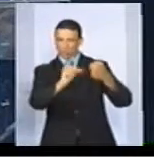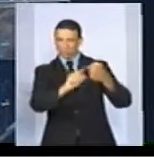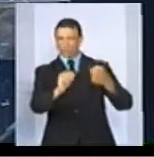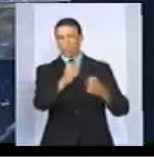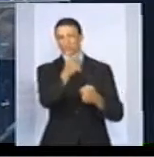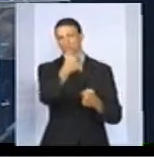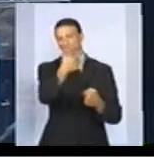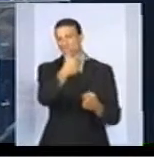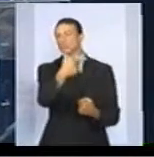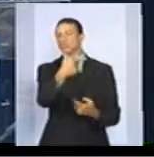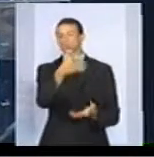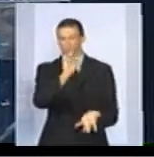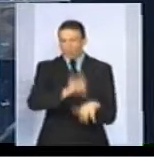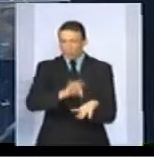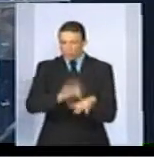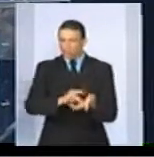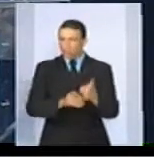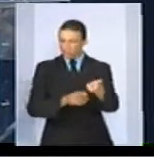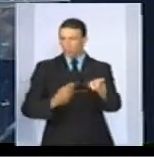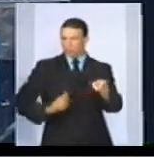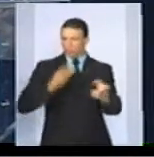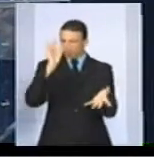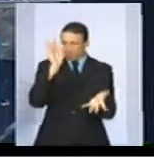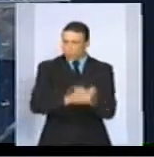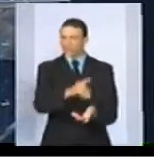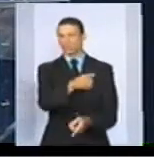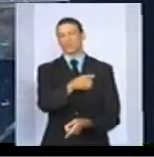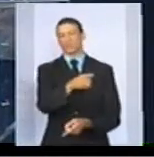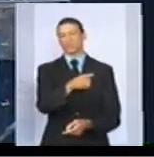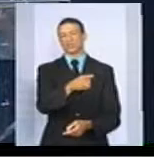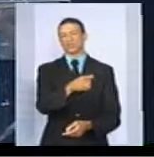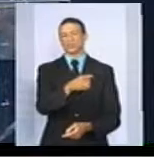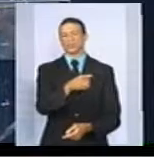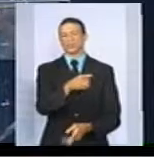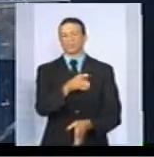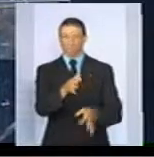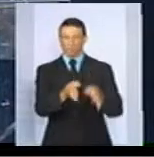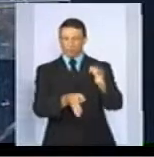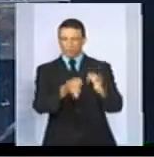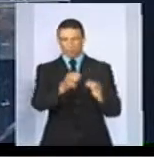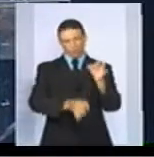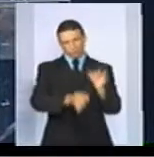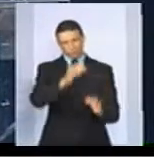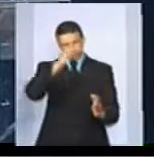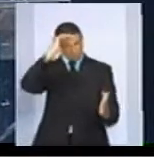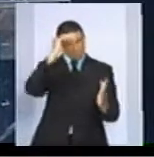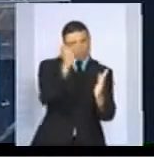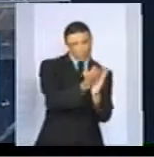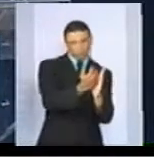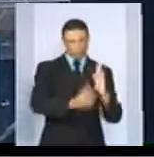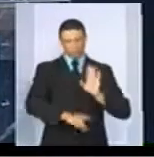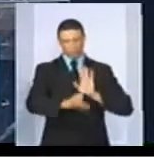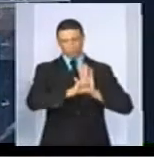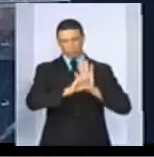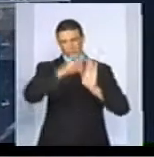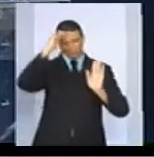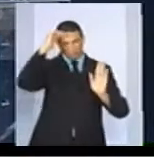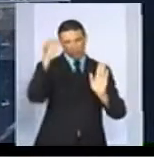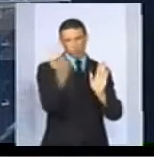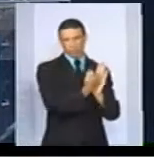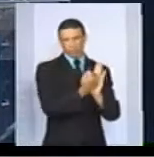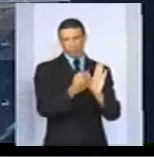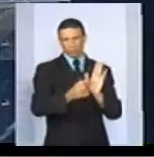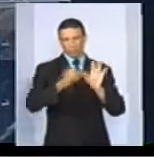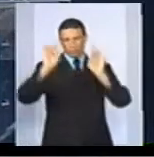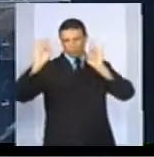em vigor a administração pública obedecerá dentre outros aos princípios da legalidade da